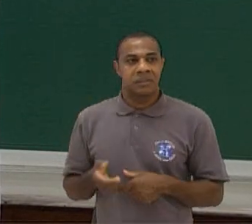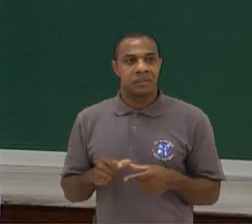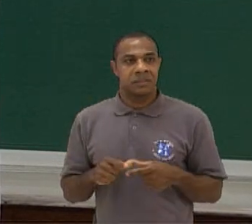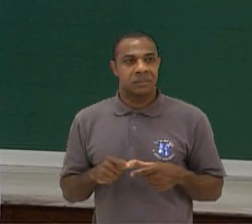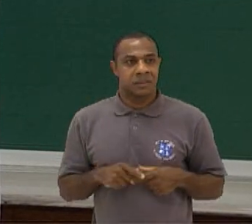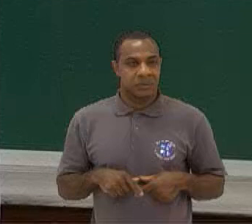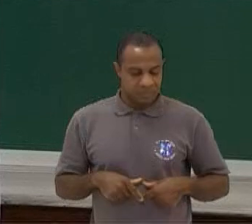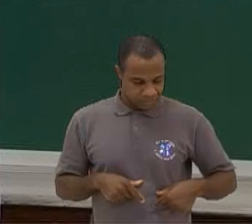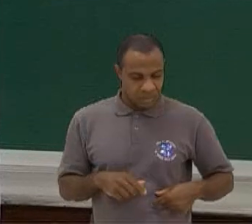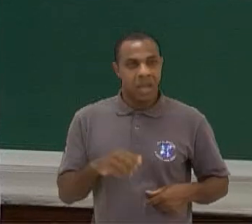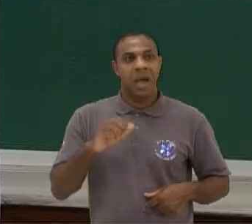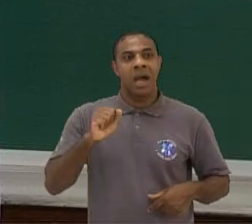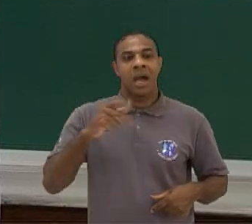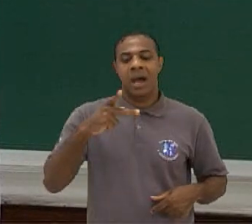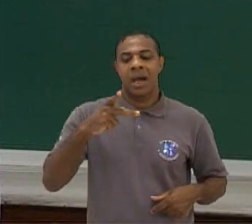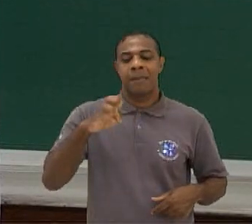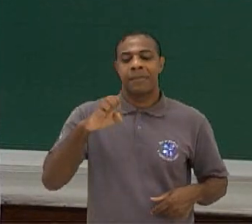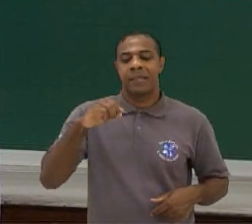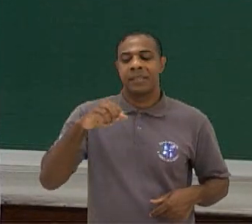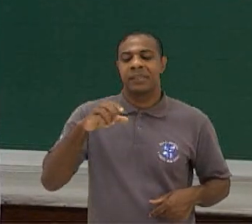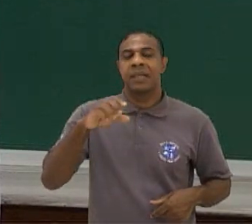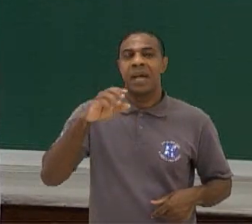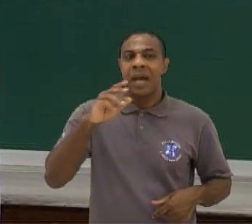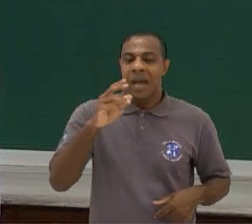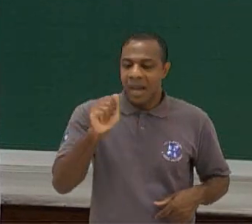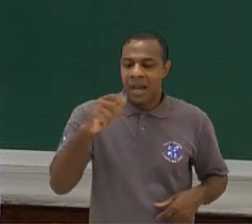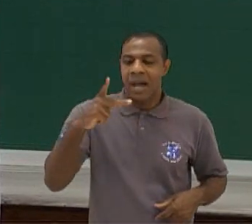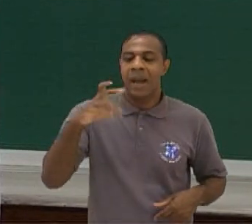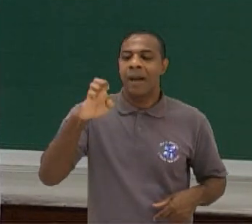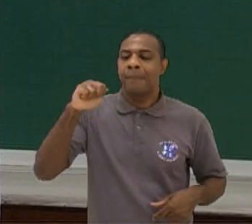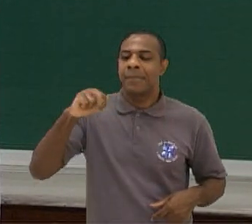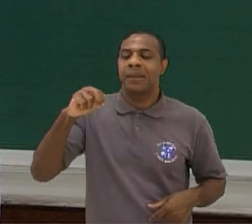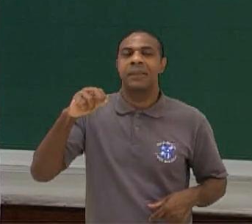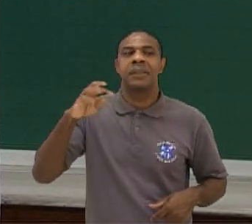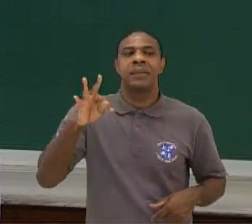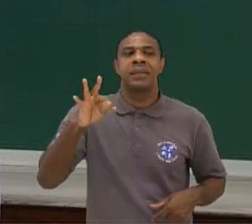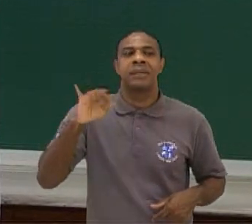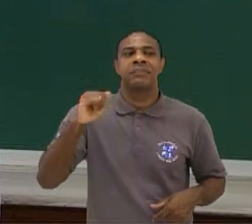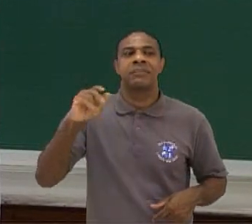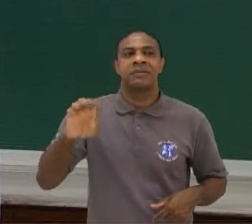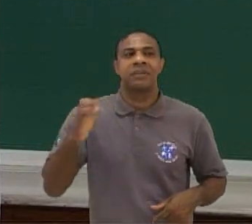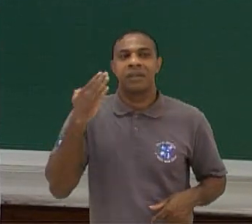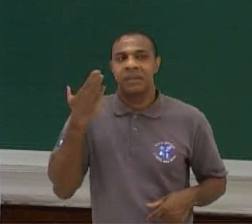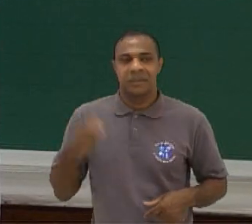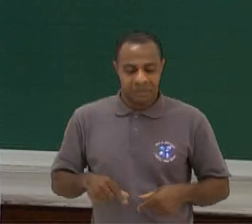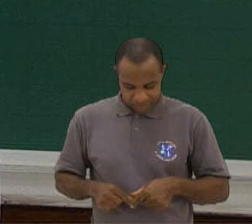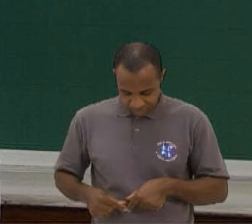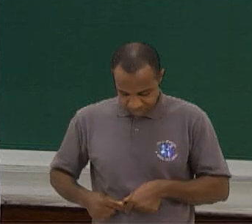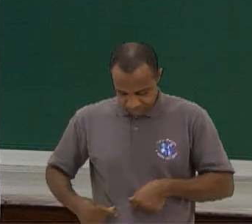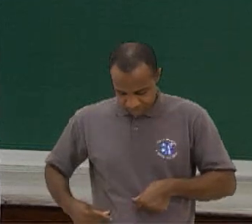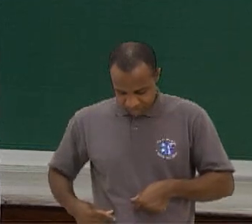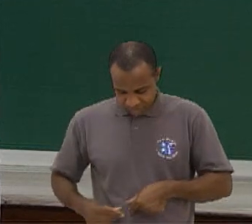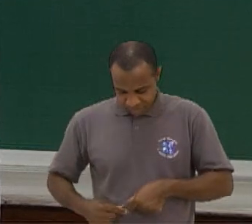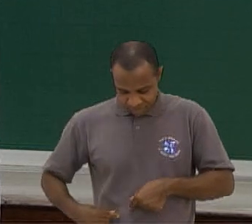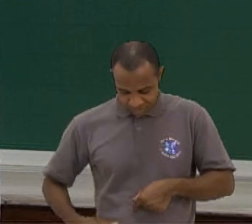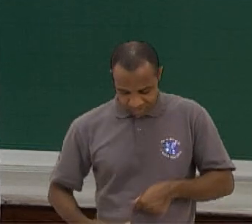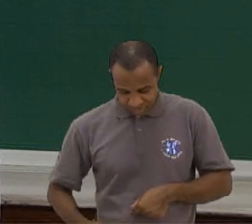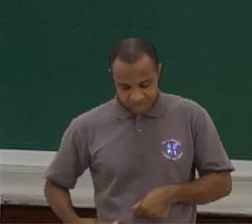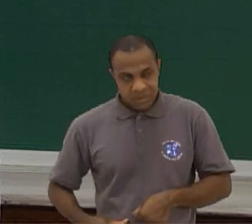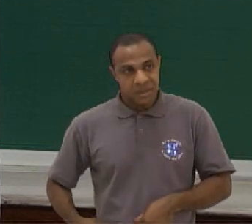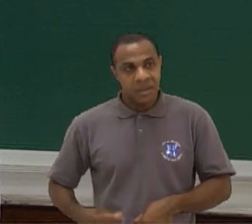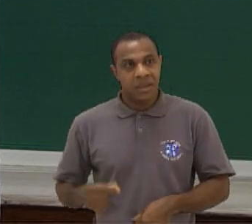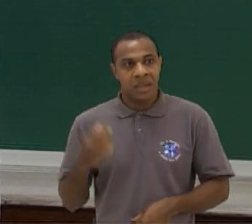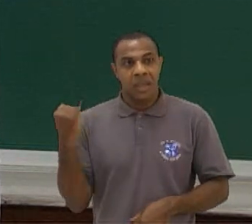nele o apêndice. Olha o tamanho desse apêndice aqui. Ele é importante porque ele vai ser responsável